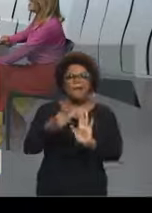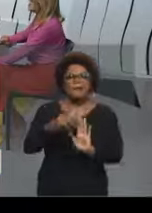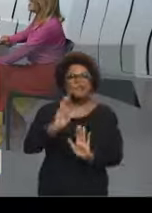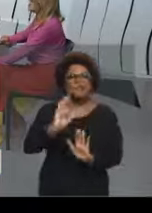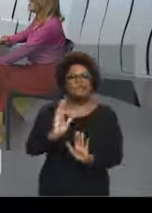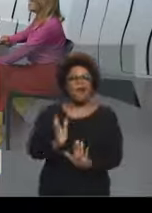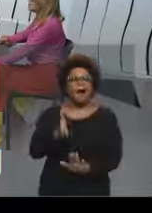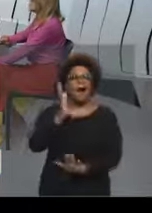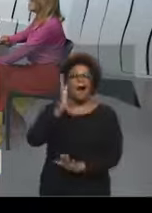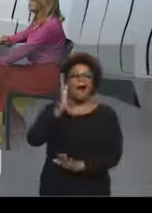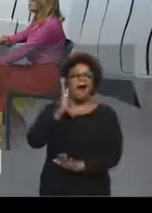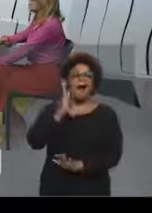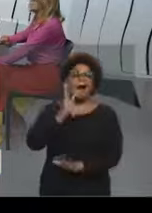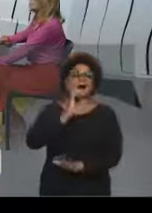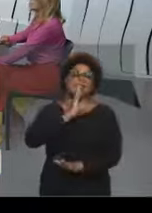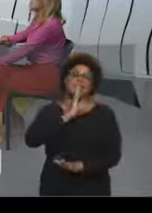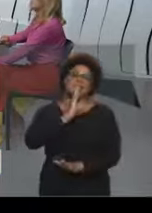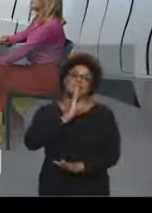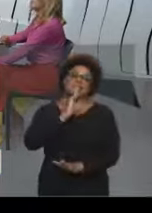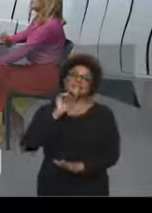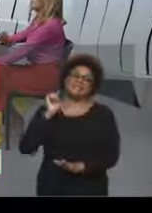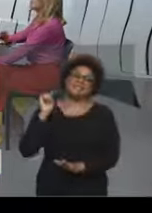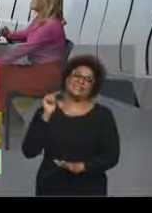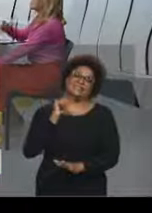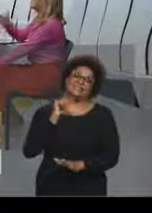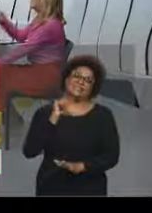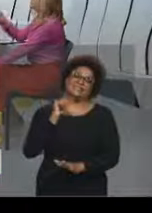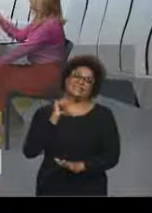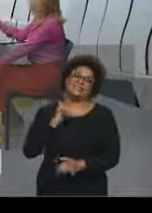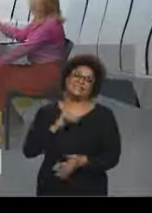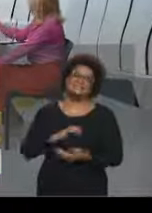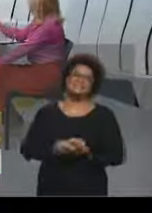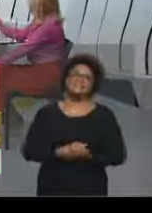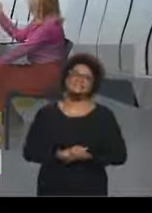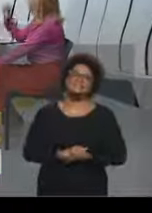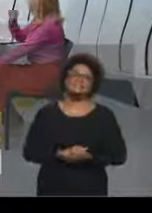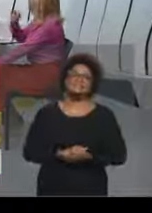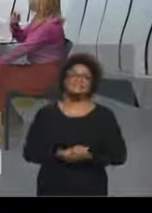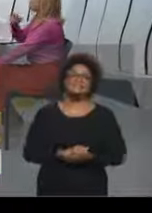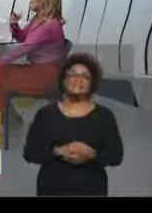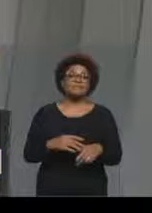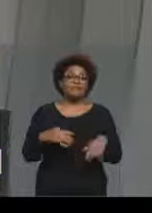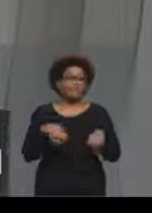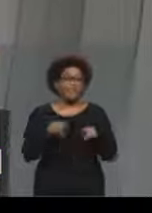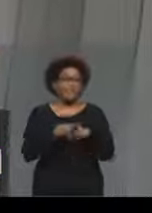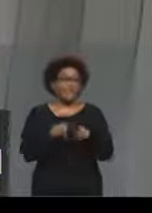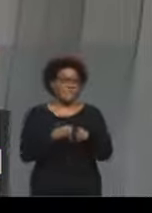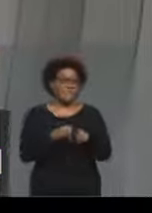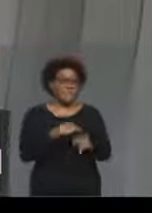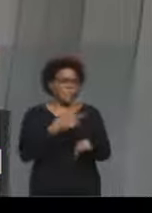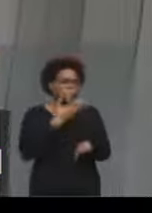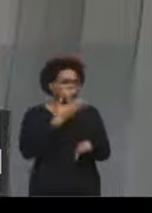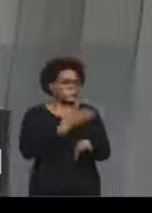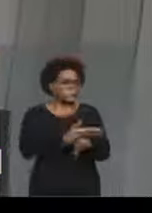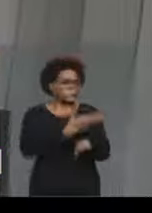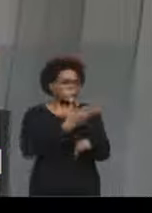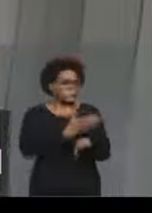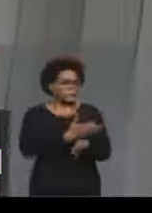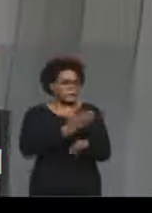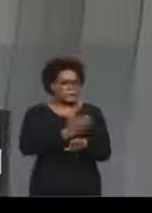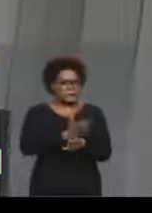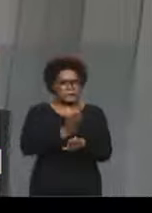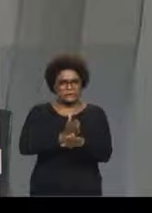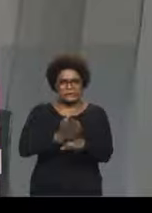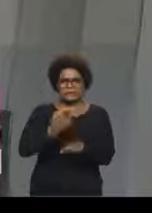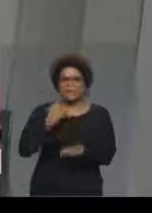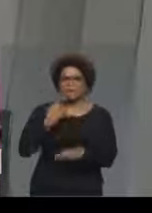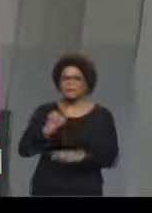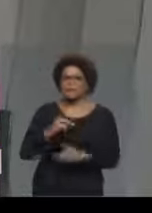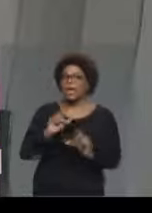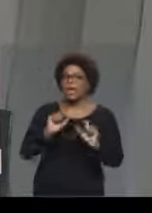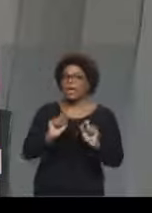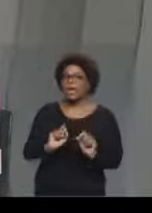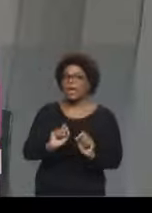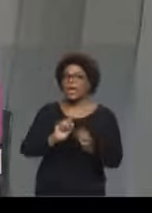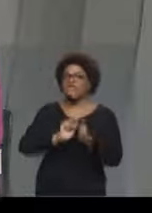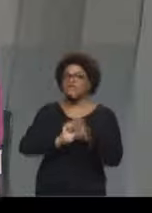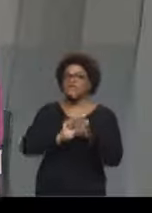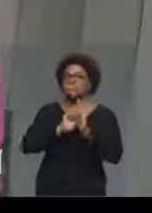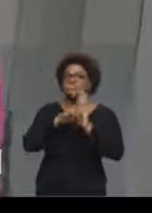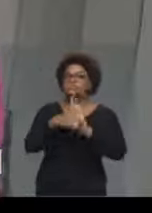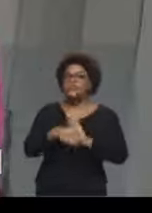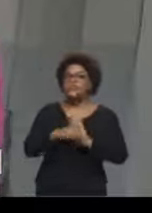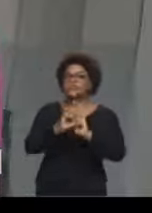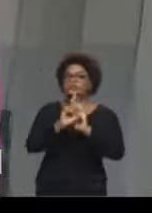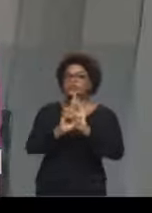né, professora, ao tempo inteiro nós falamos em gêneros textuais, em tipologia textual. E por que é